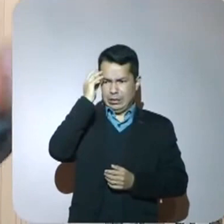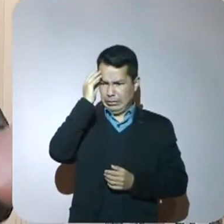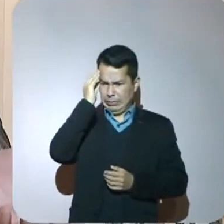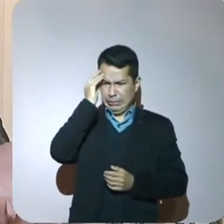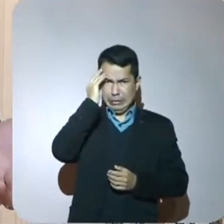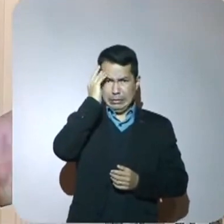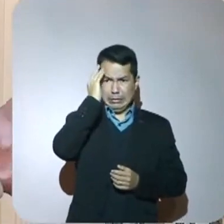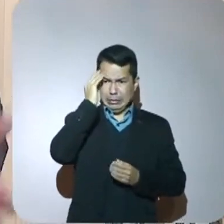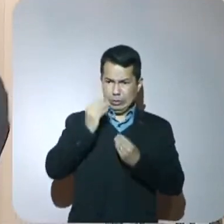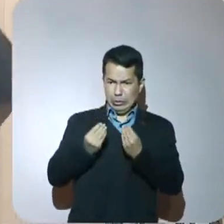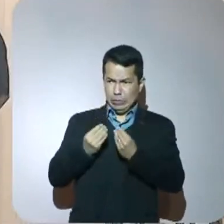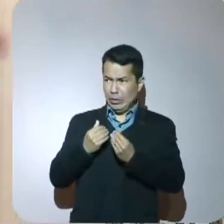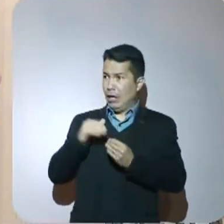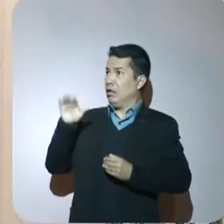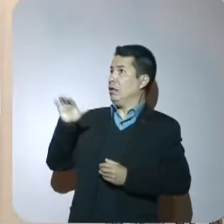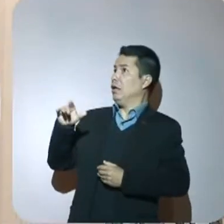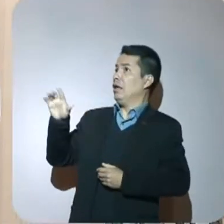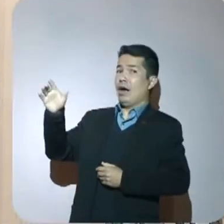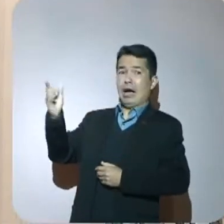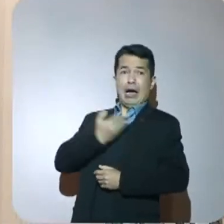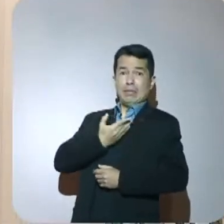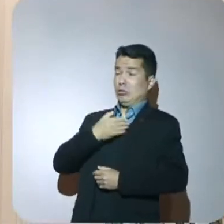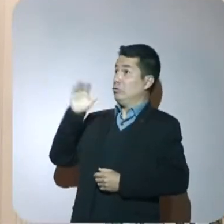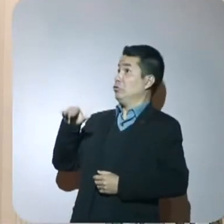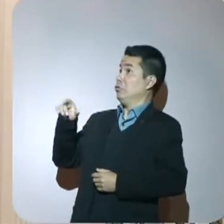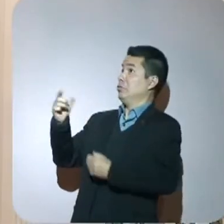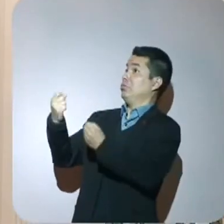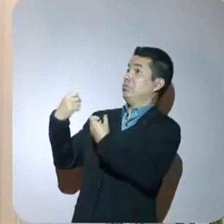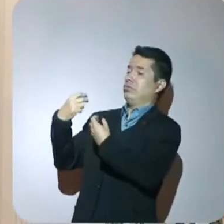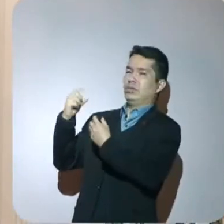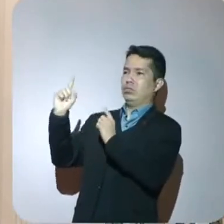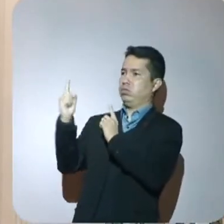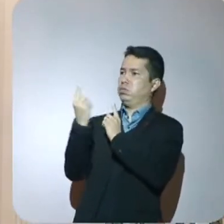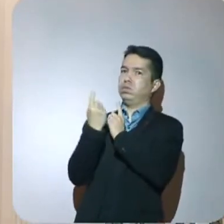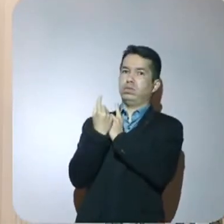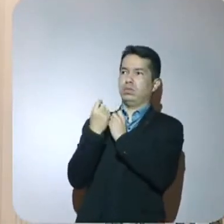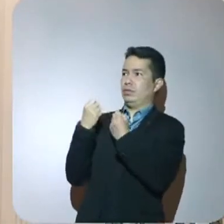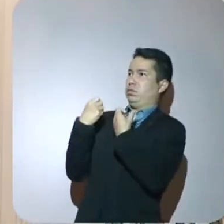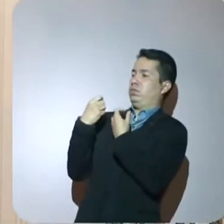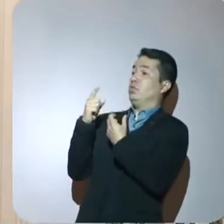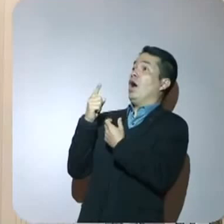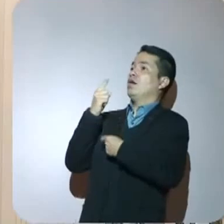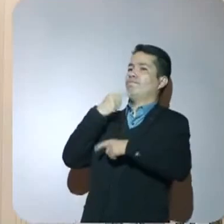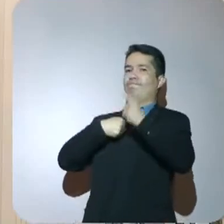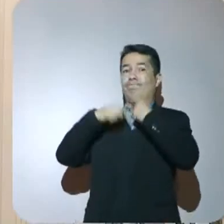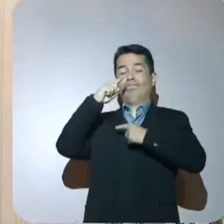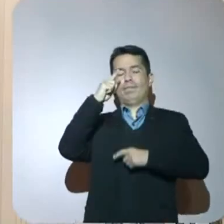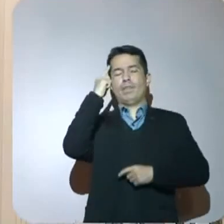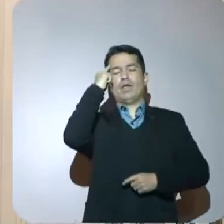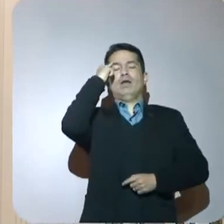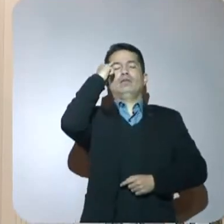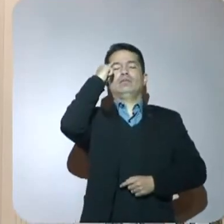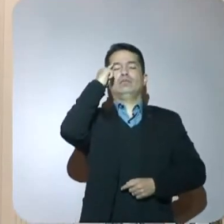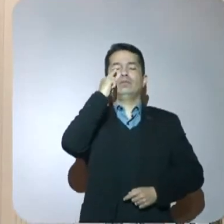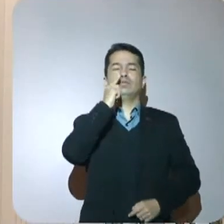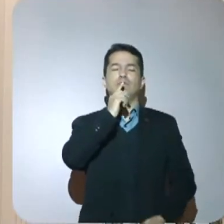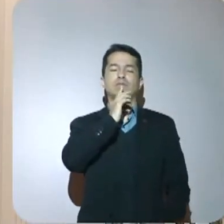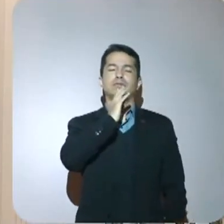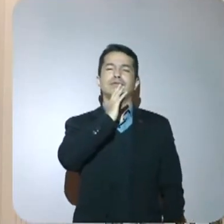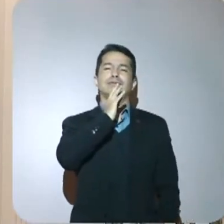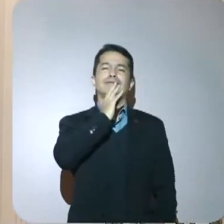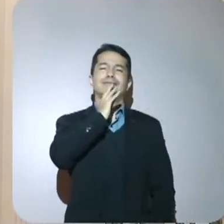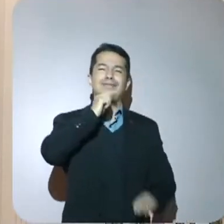para enriquecer a sua alma, para te dar firmeza. Permita que o poder de Deus te visite, mas que você